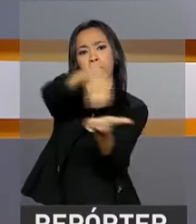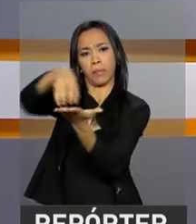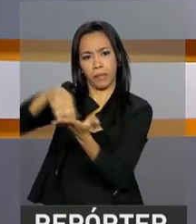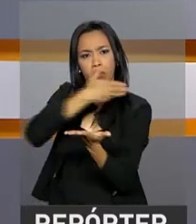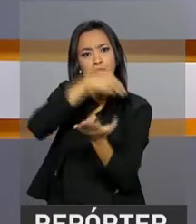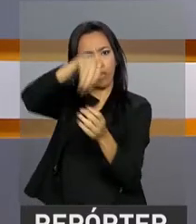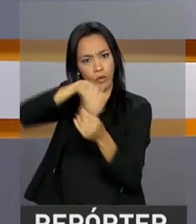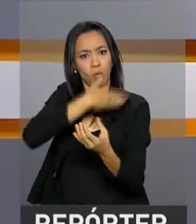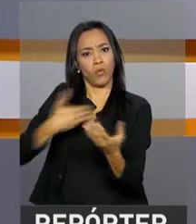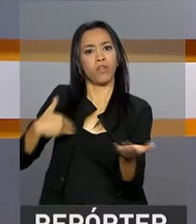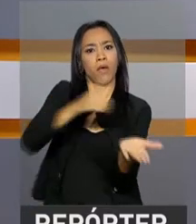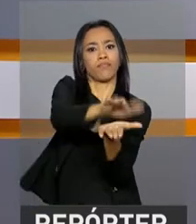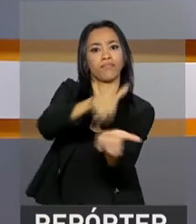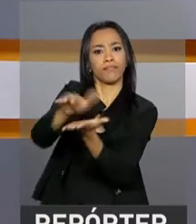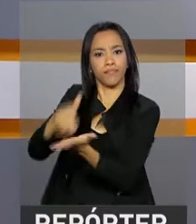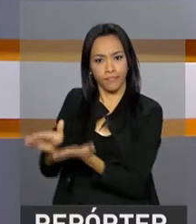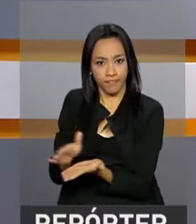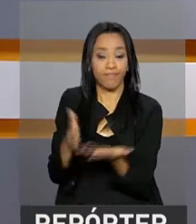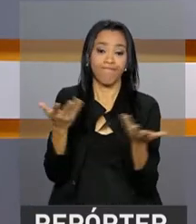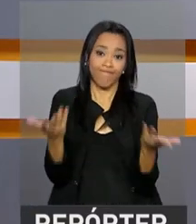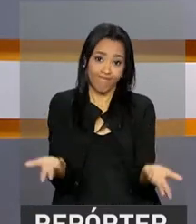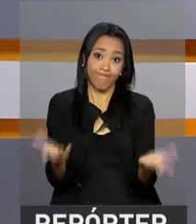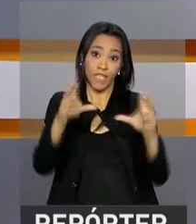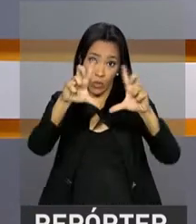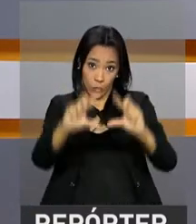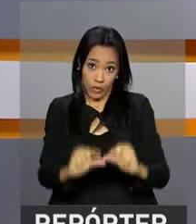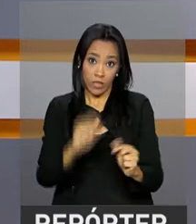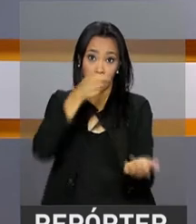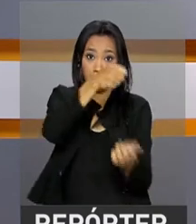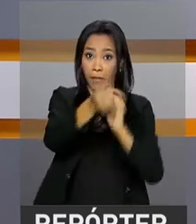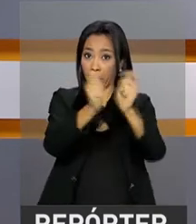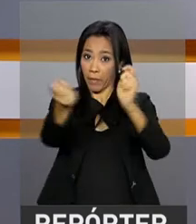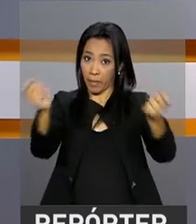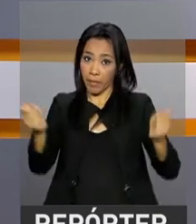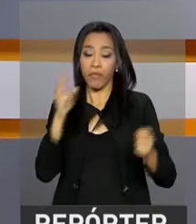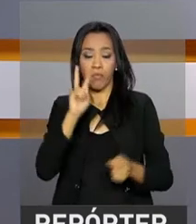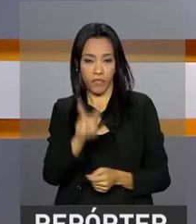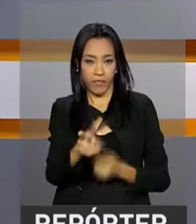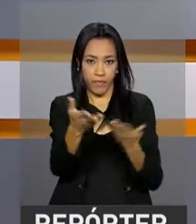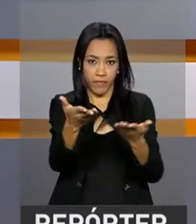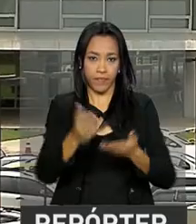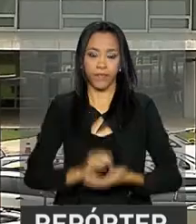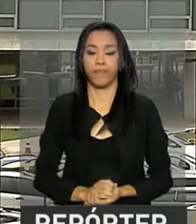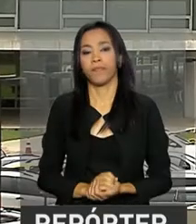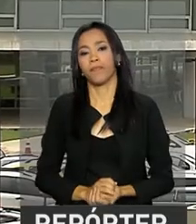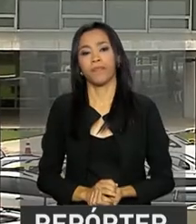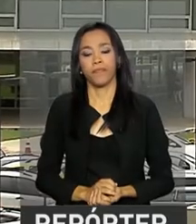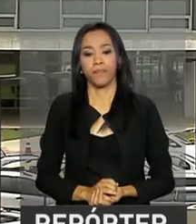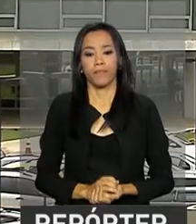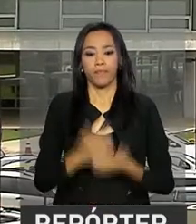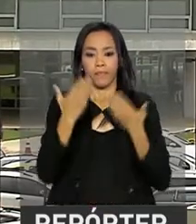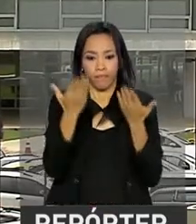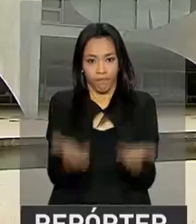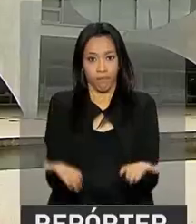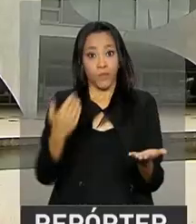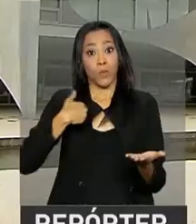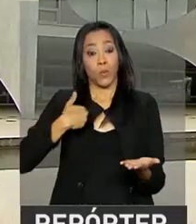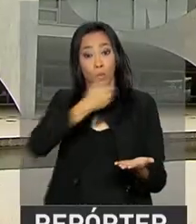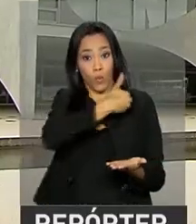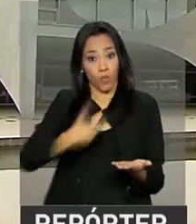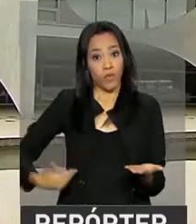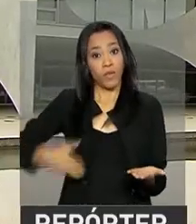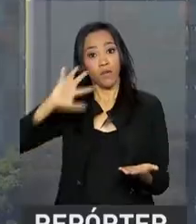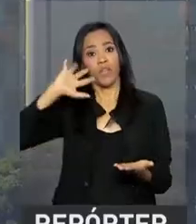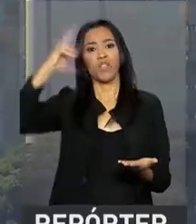da folha de pagamento vamos ver na reportagem de paulo la sálvia o governo decidiu não